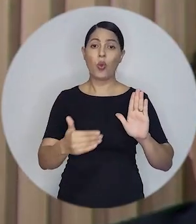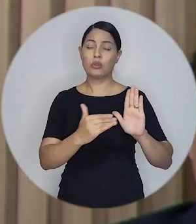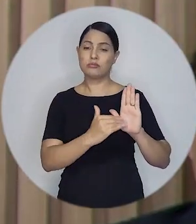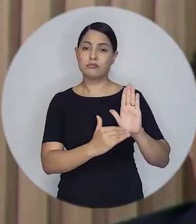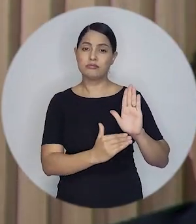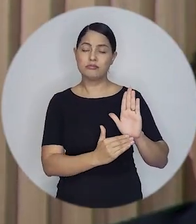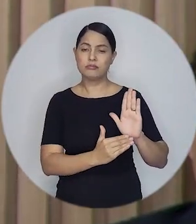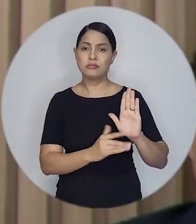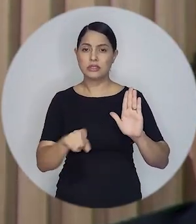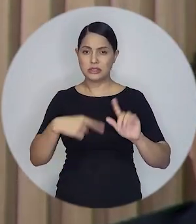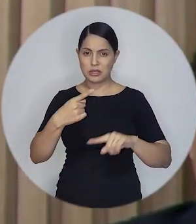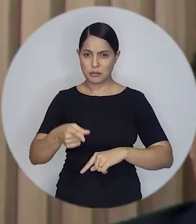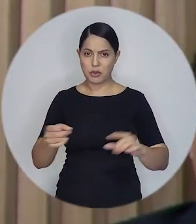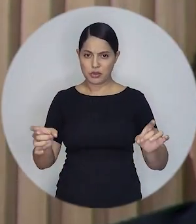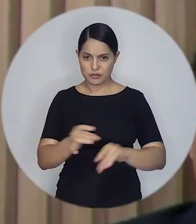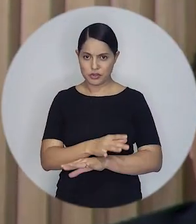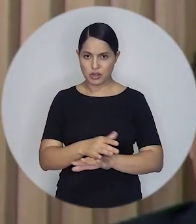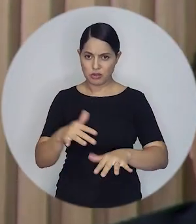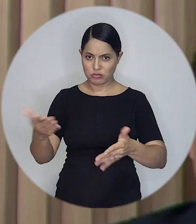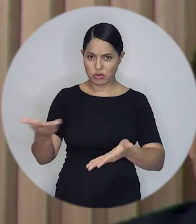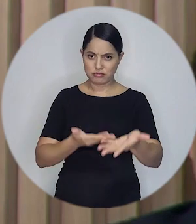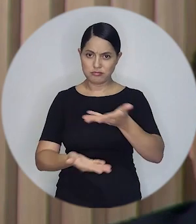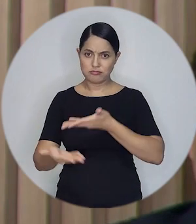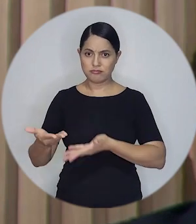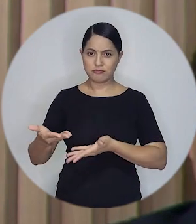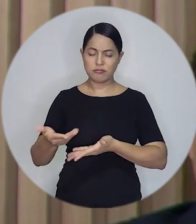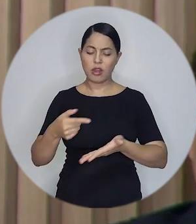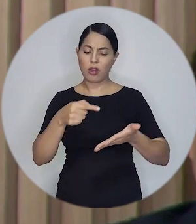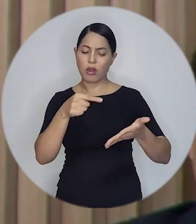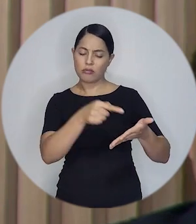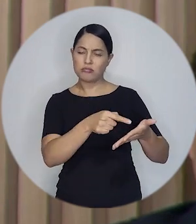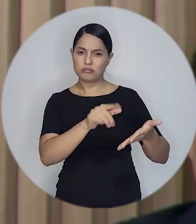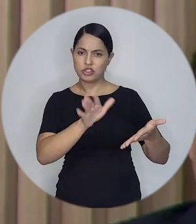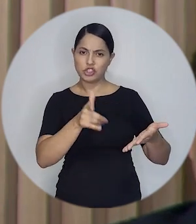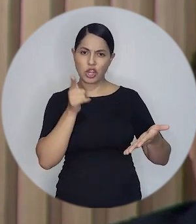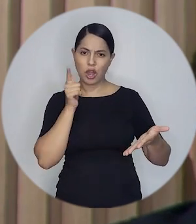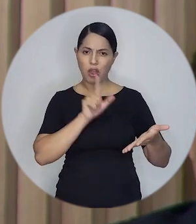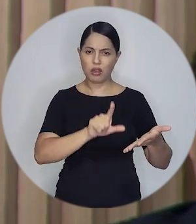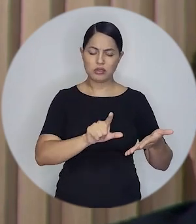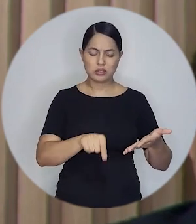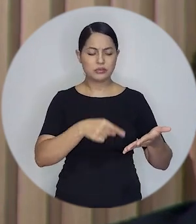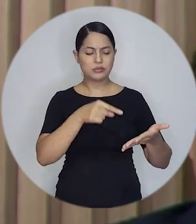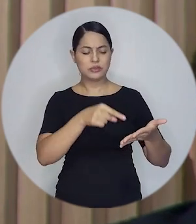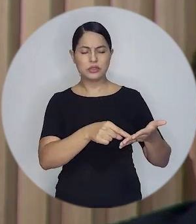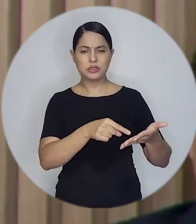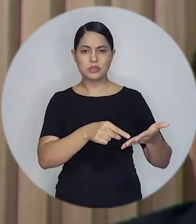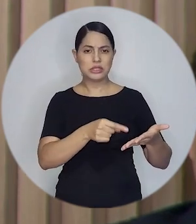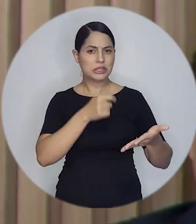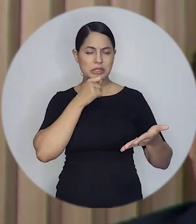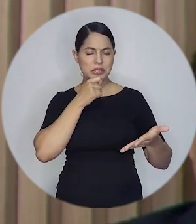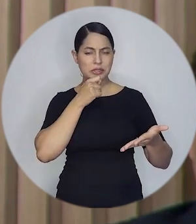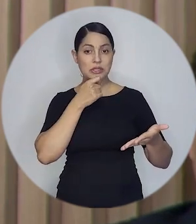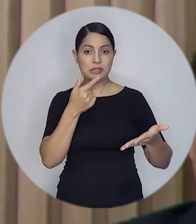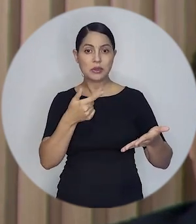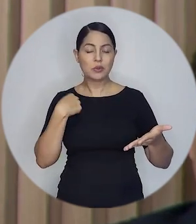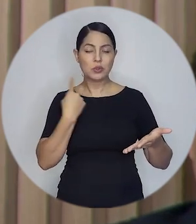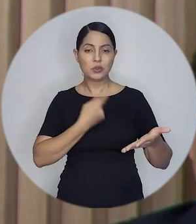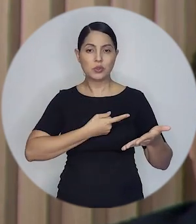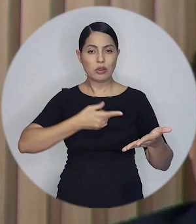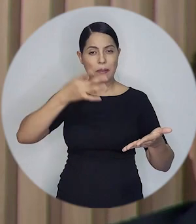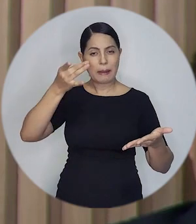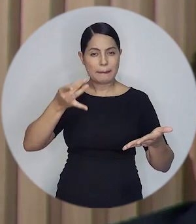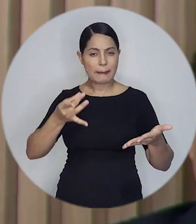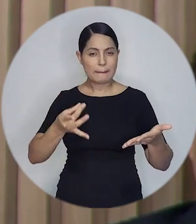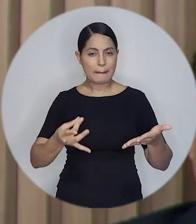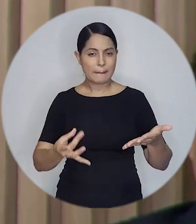No final, eu quero ver se fazemos um balanço, um acerto de contas, para lhe dizer, olha, isso aqui eu consegui, nós